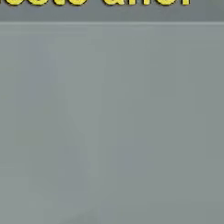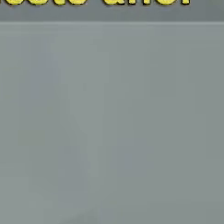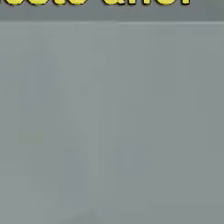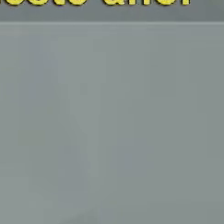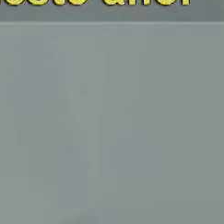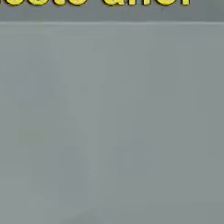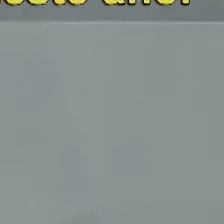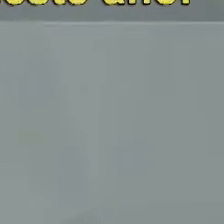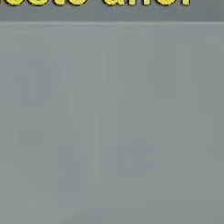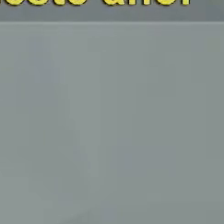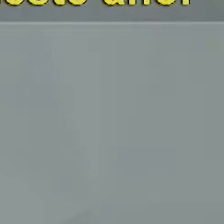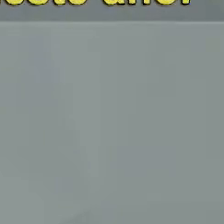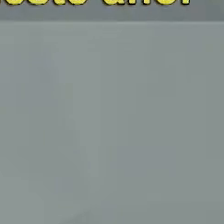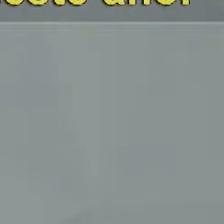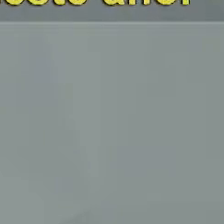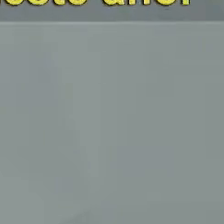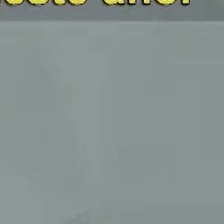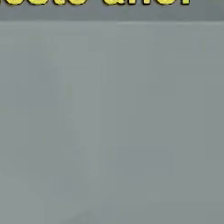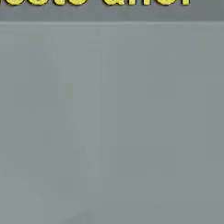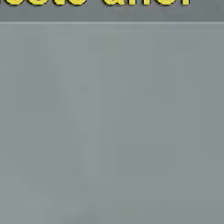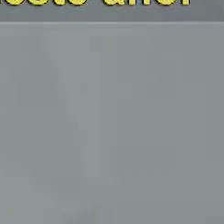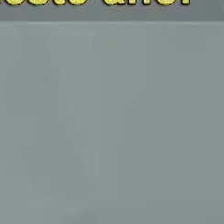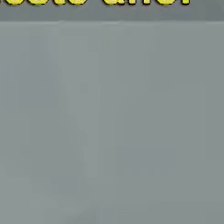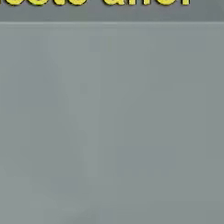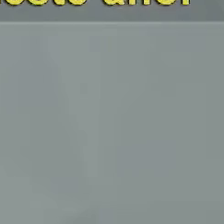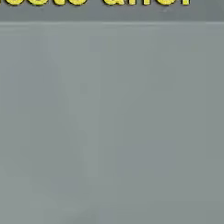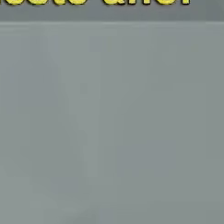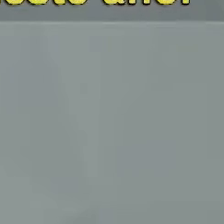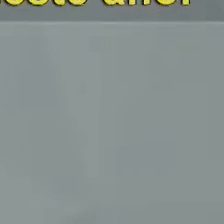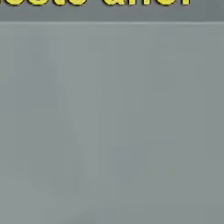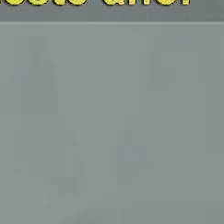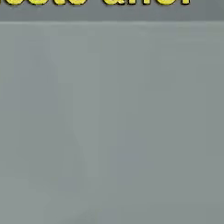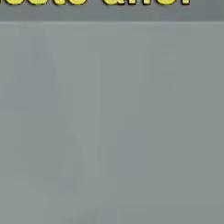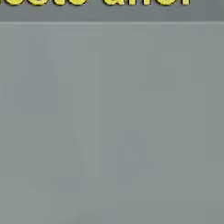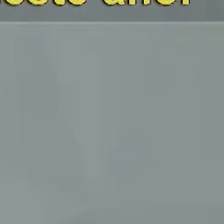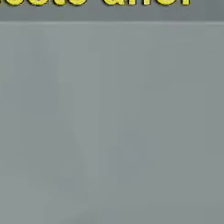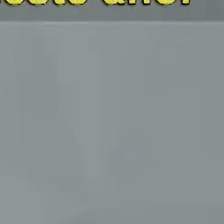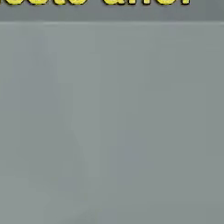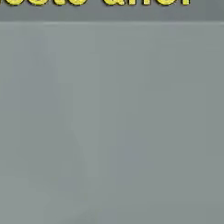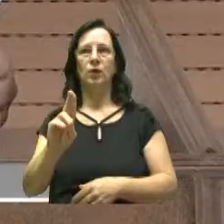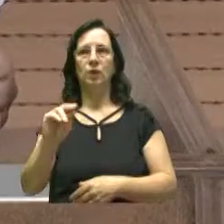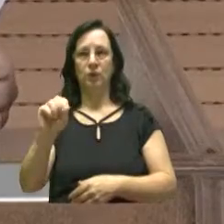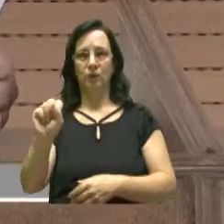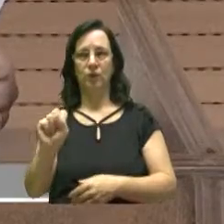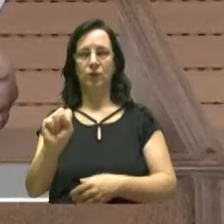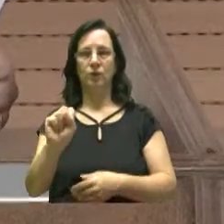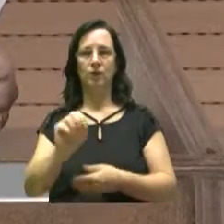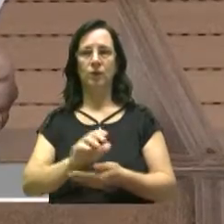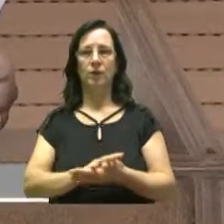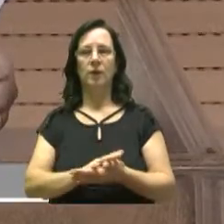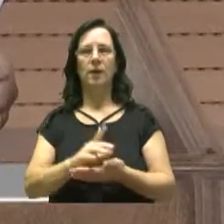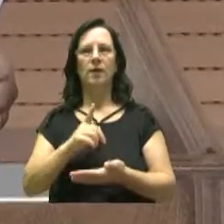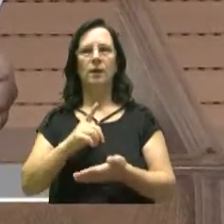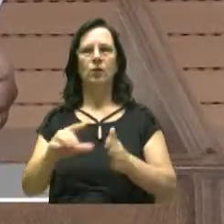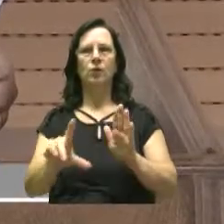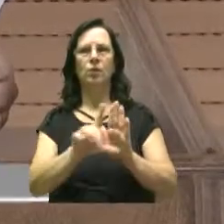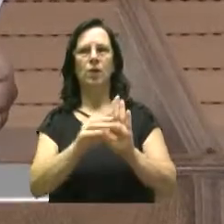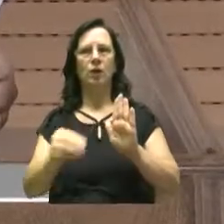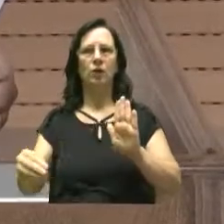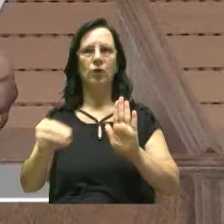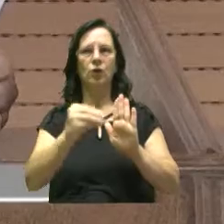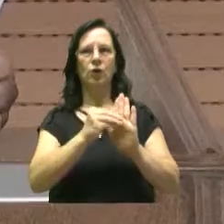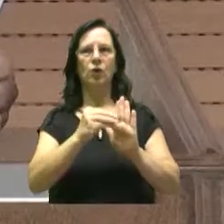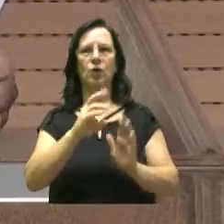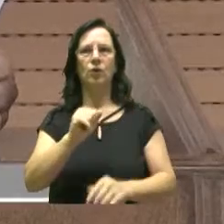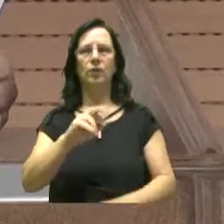dos meses de maio junho julho e agosto de 2020 audiência foi comandada pelo presidente